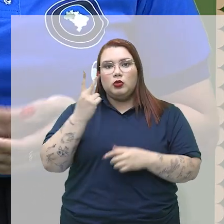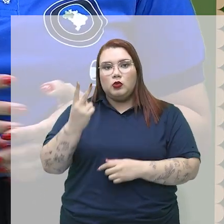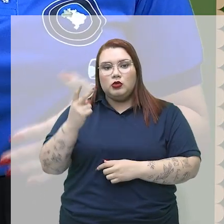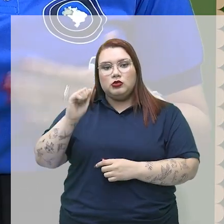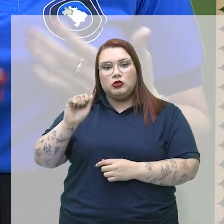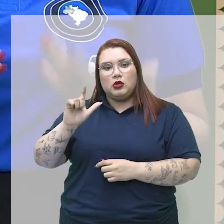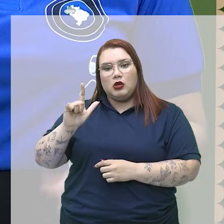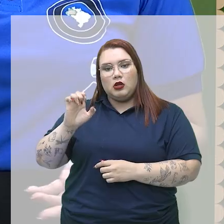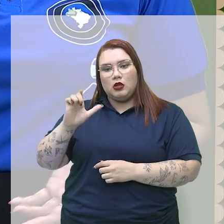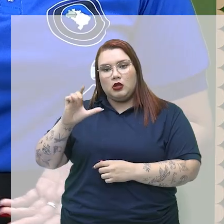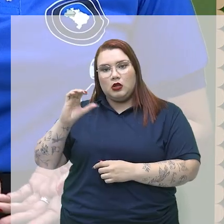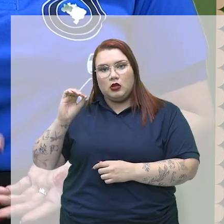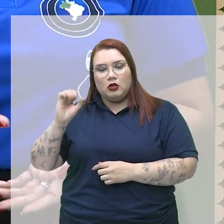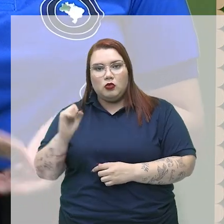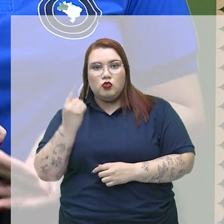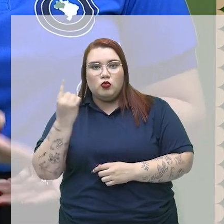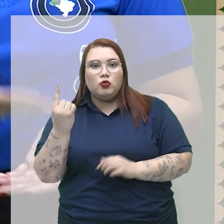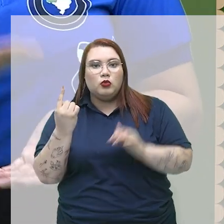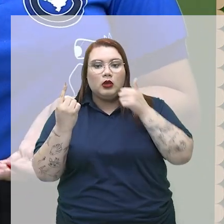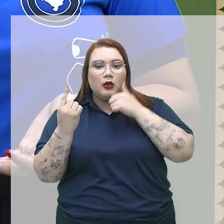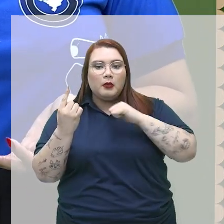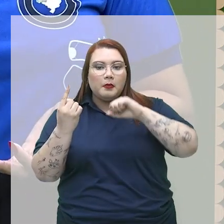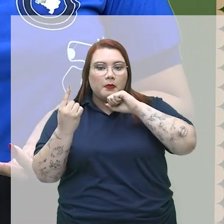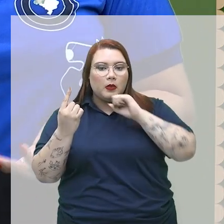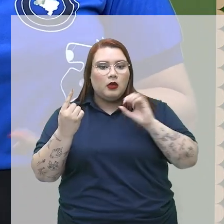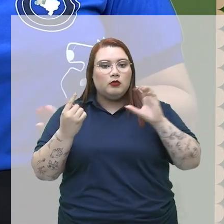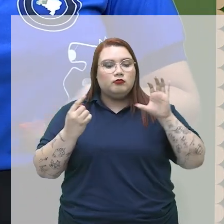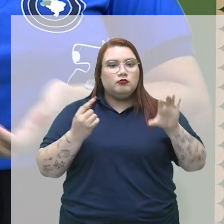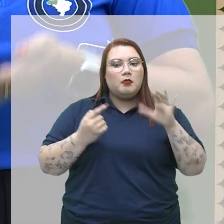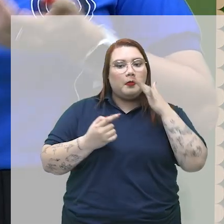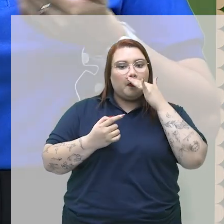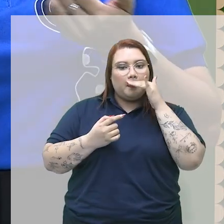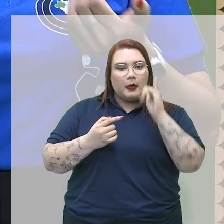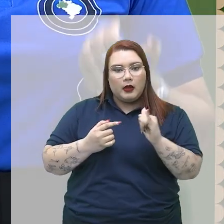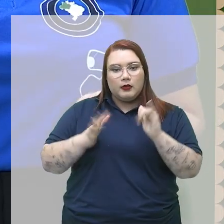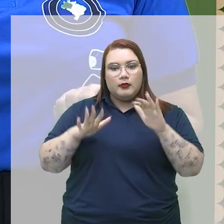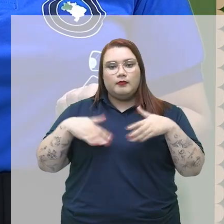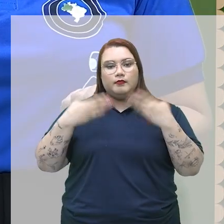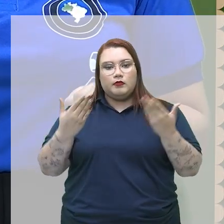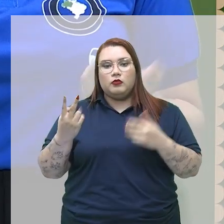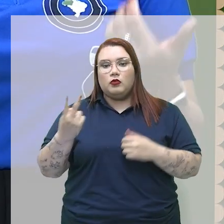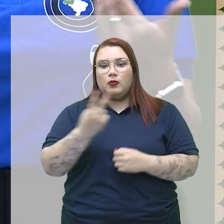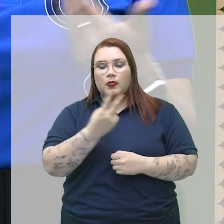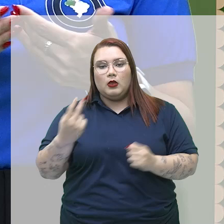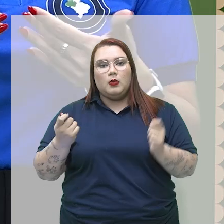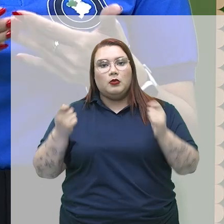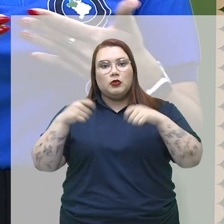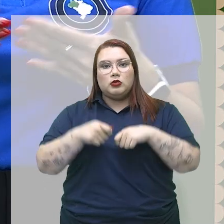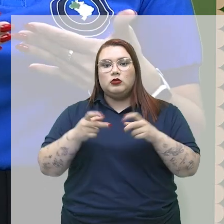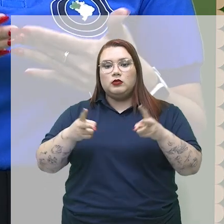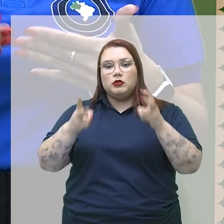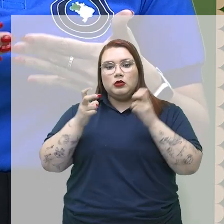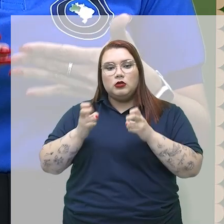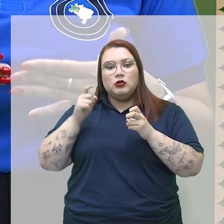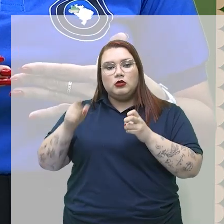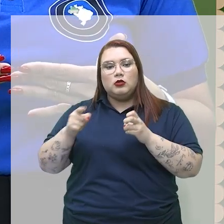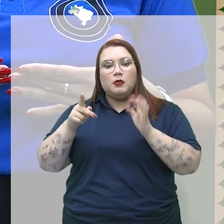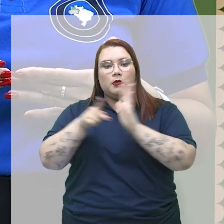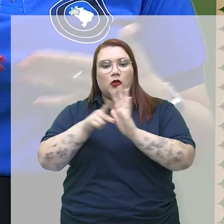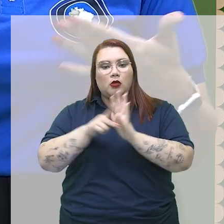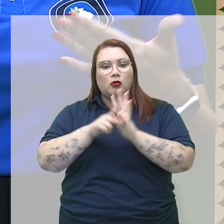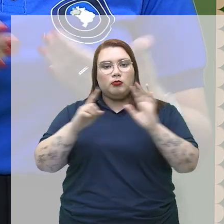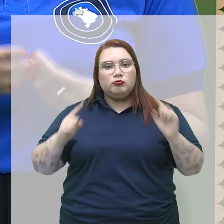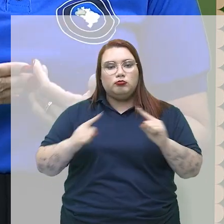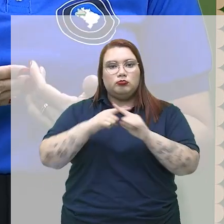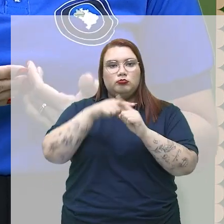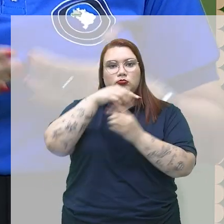herda ali 2 alelos, um proveniente da mãe e o outro proveniente do pai. E isso a gente consegue observar naquele